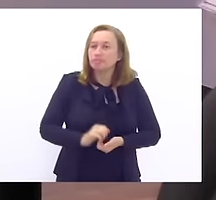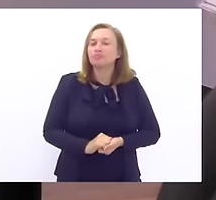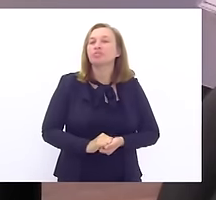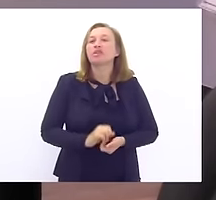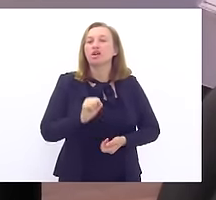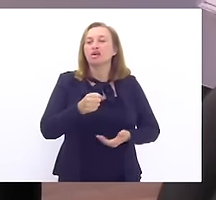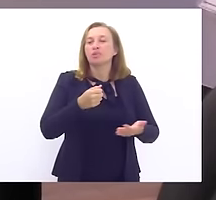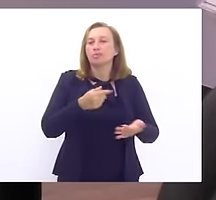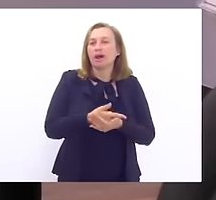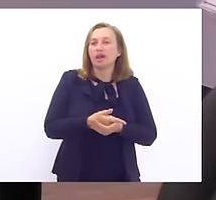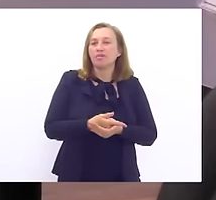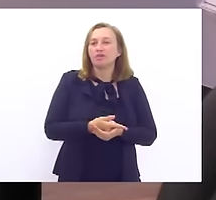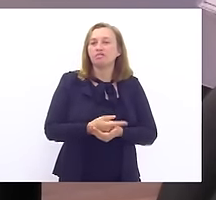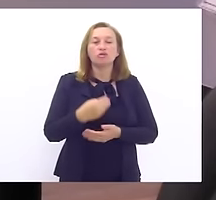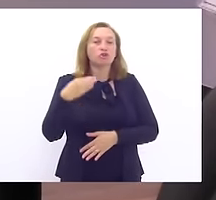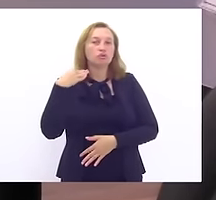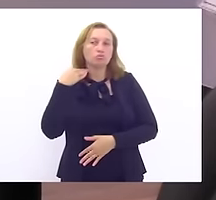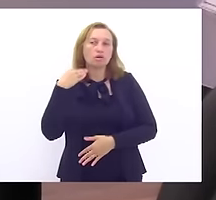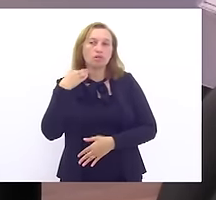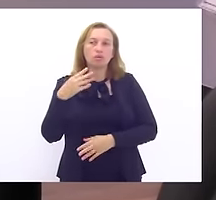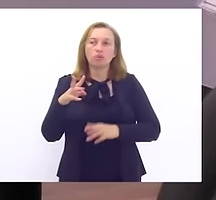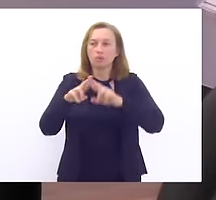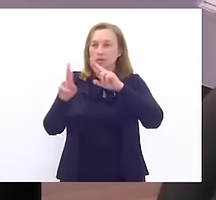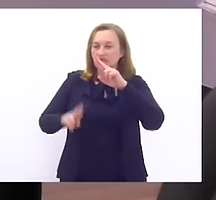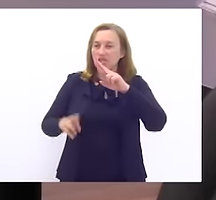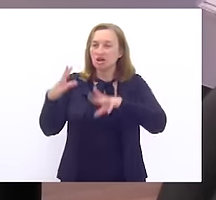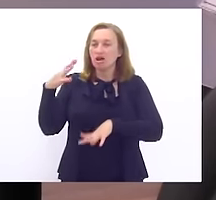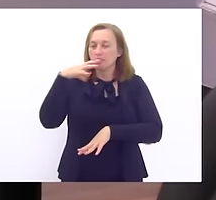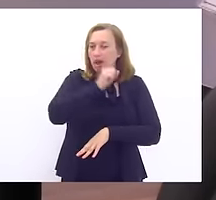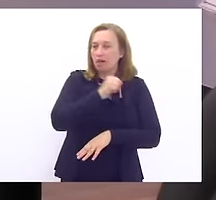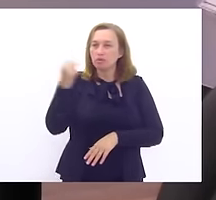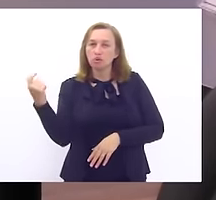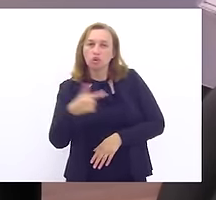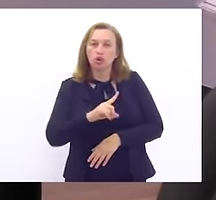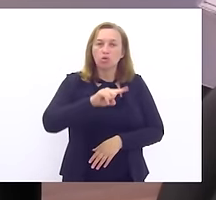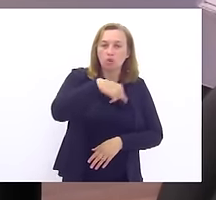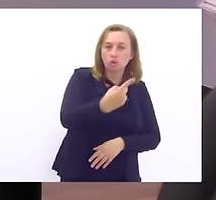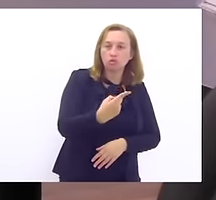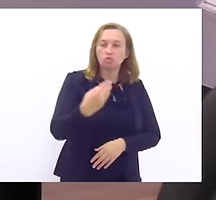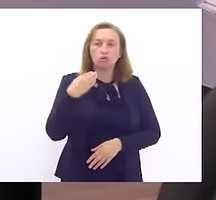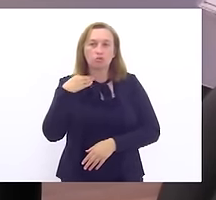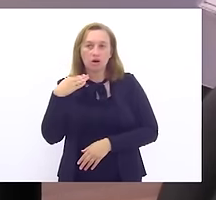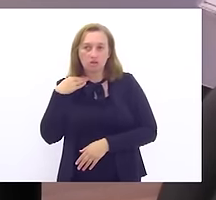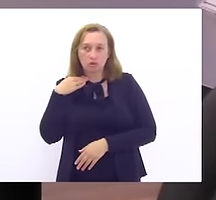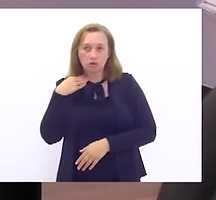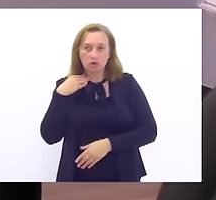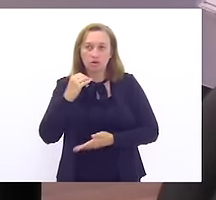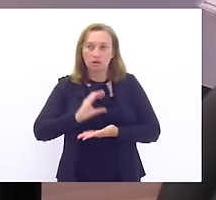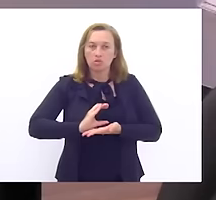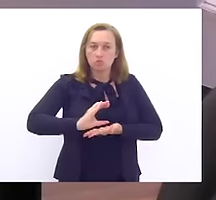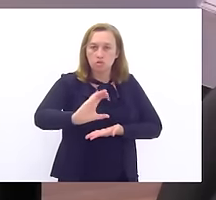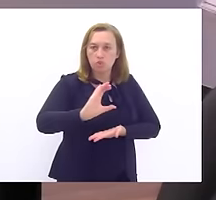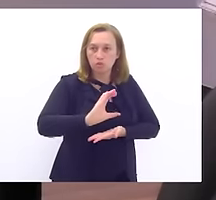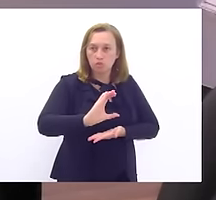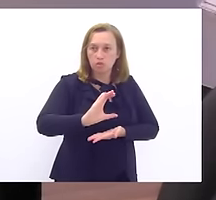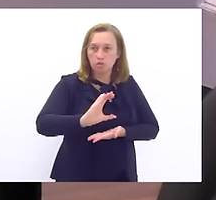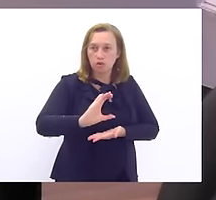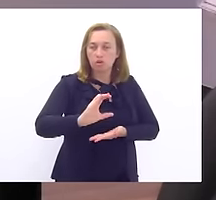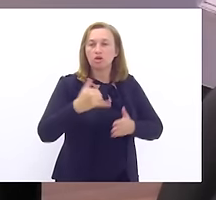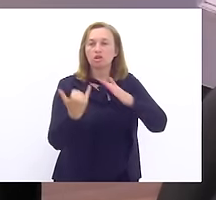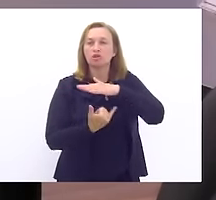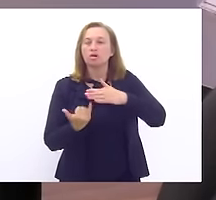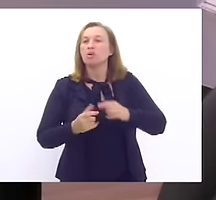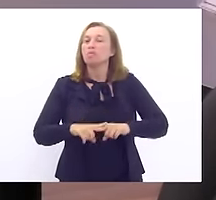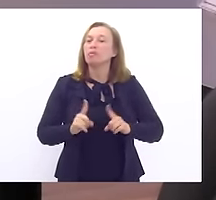se o pagamento for feito no Bradesco creio eu que vai ser mais rápido que em outros bancos que é tem essa esse repasse financeira entre instituições